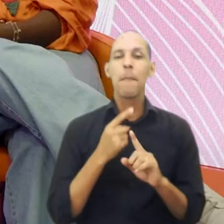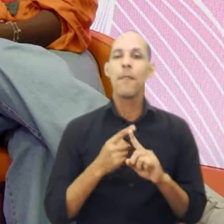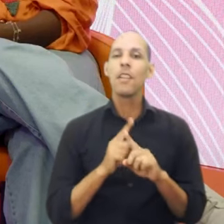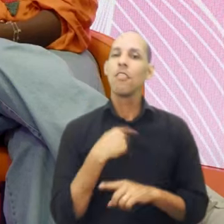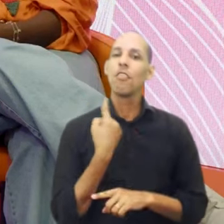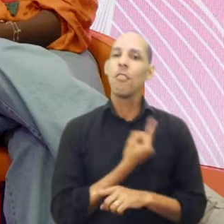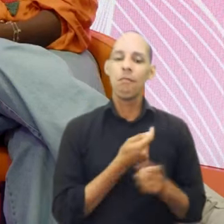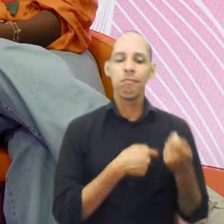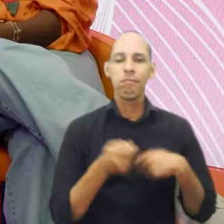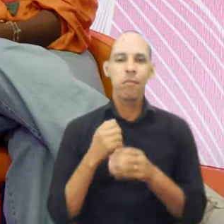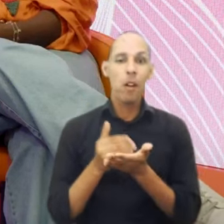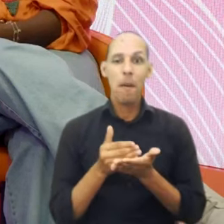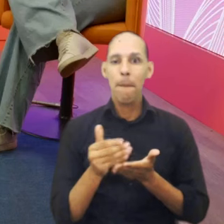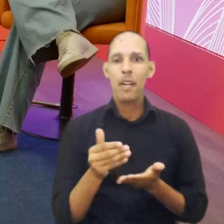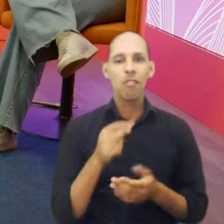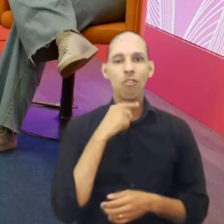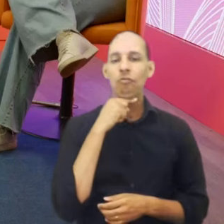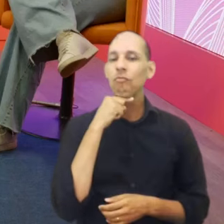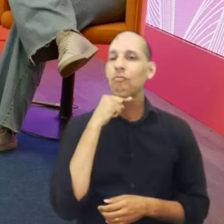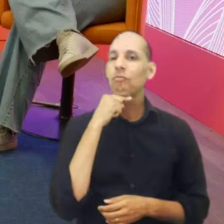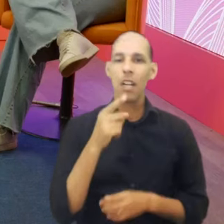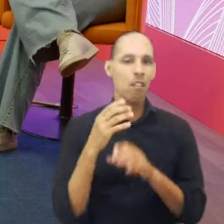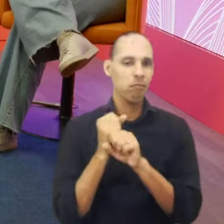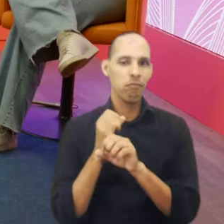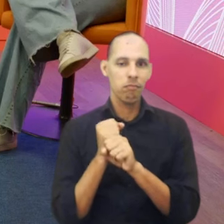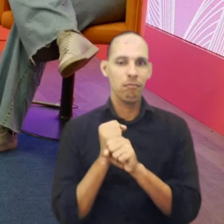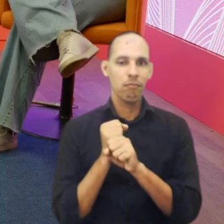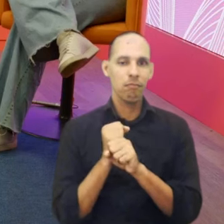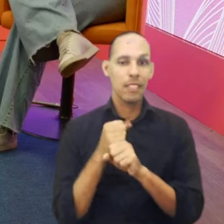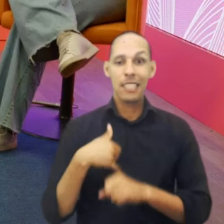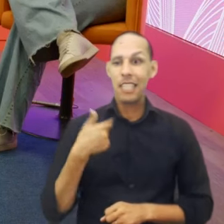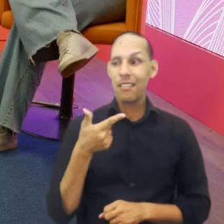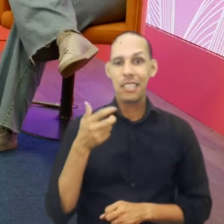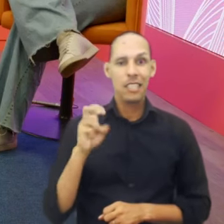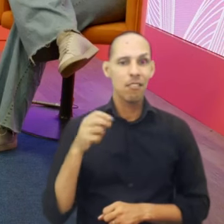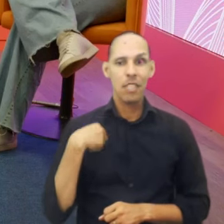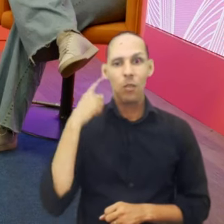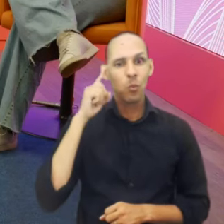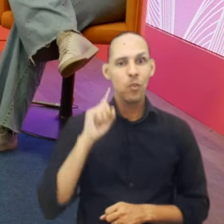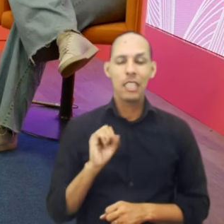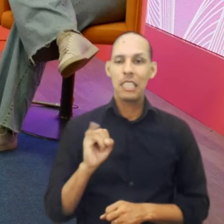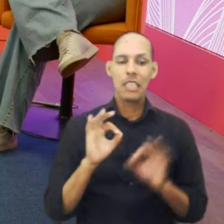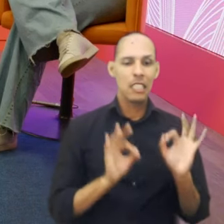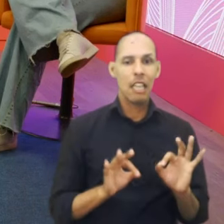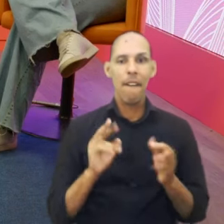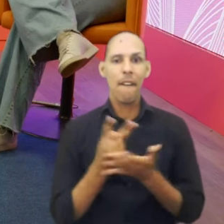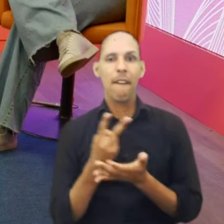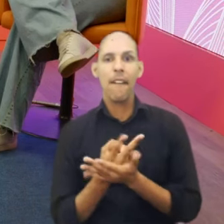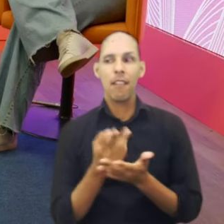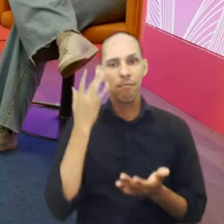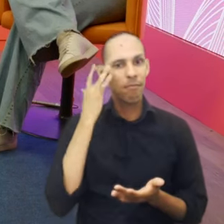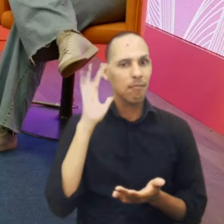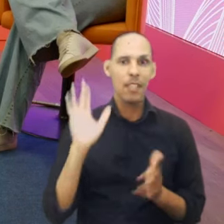negócio... Você não consegue nem calcular aquilo que você nunca passou. Eu tinha 25 anos, eu não sabia se ia dar certo, se não ia dar